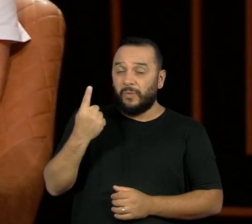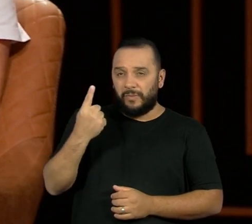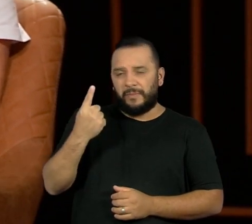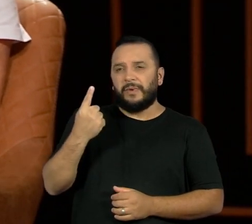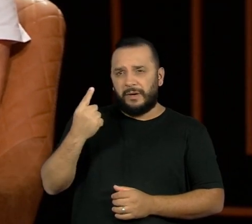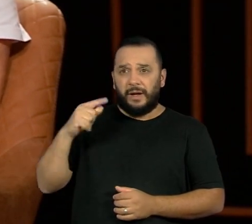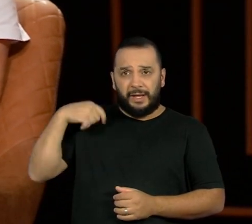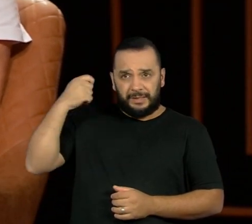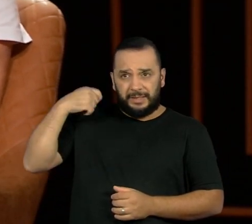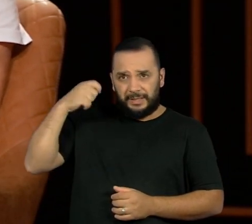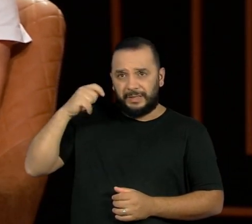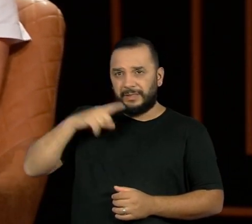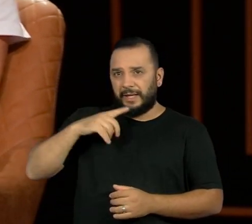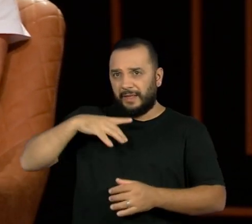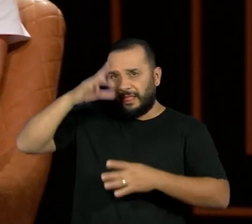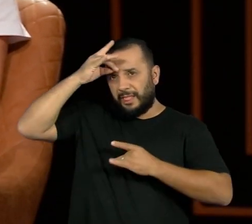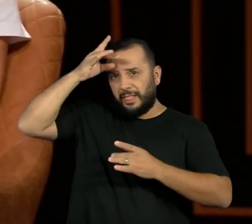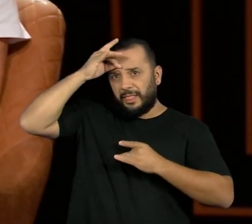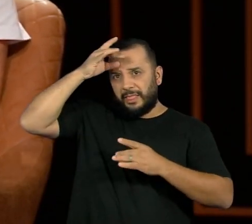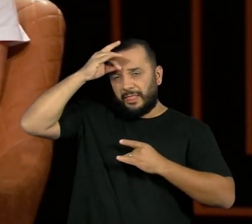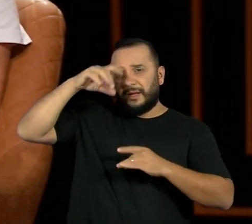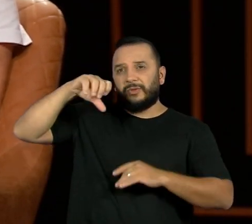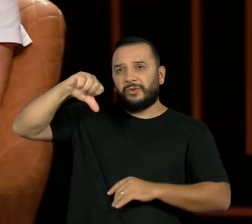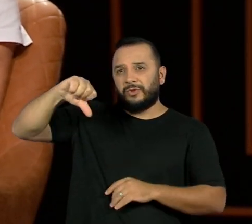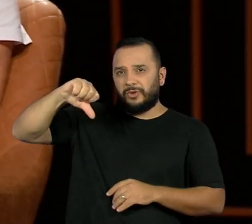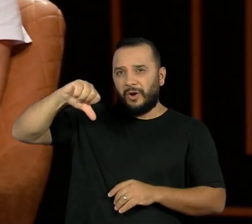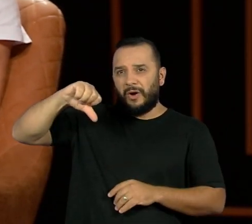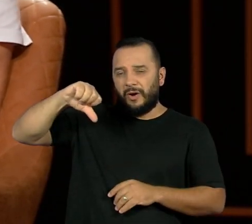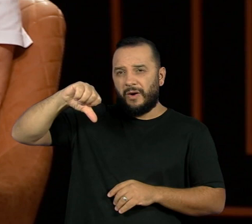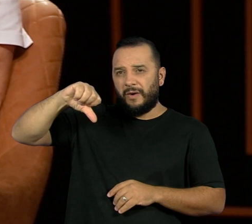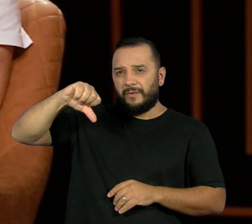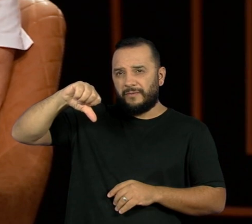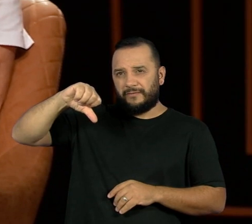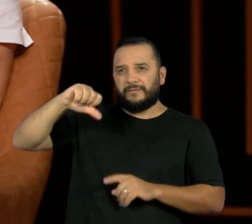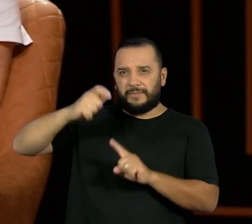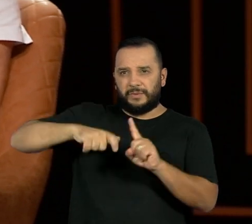mais que o outro. Eu ia falar um palavrão.